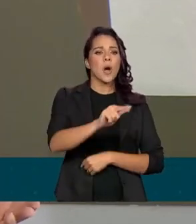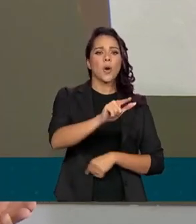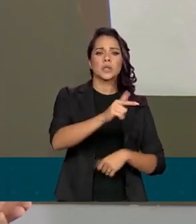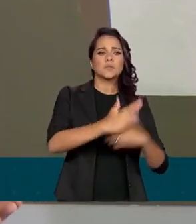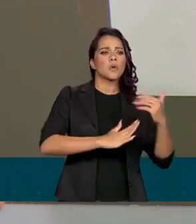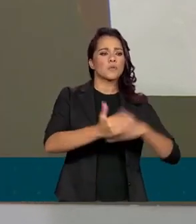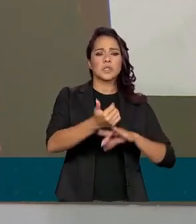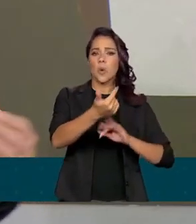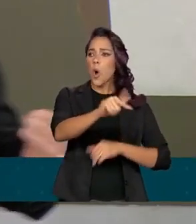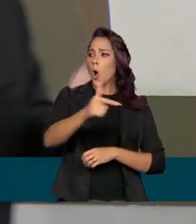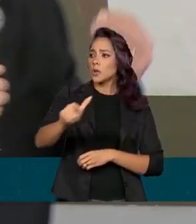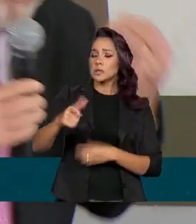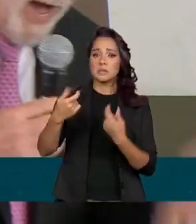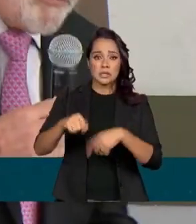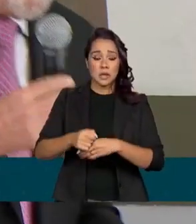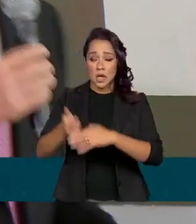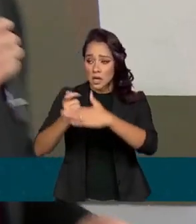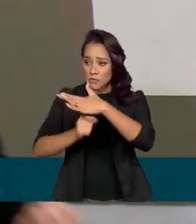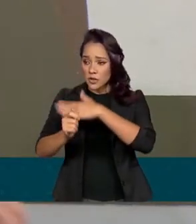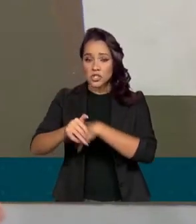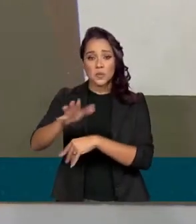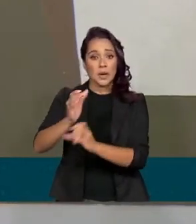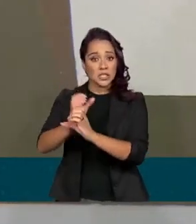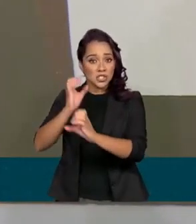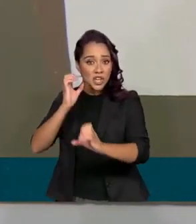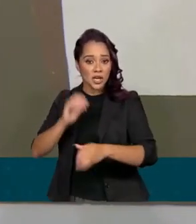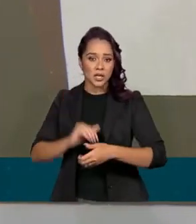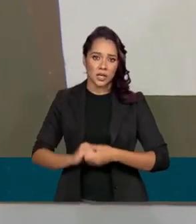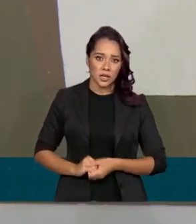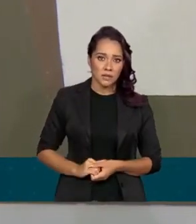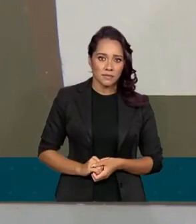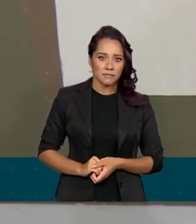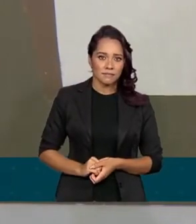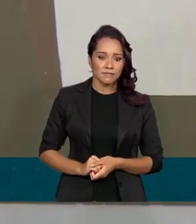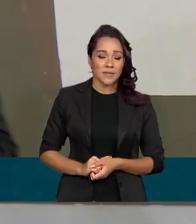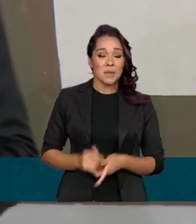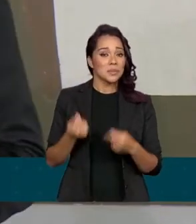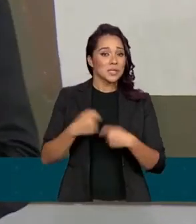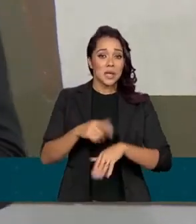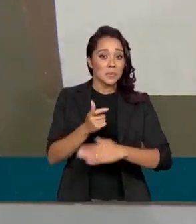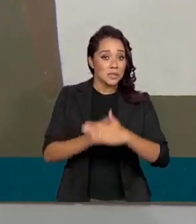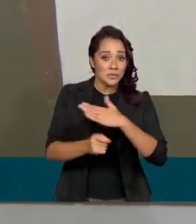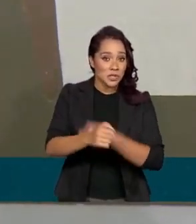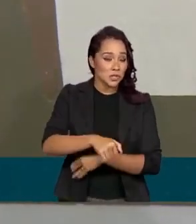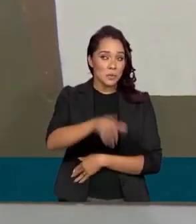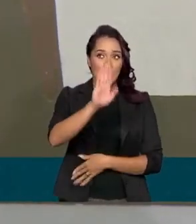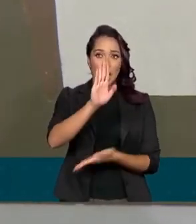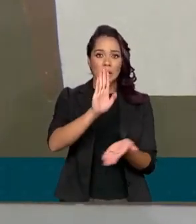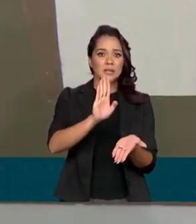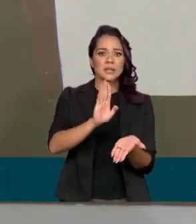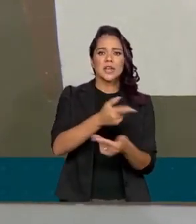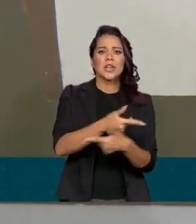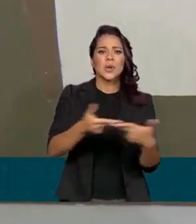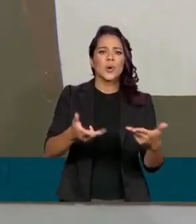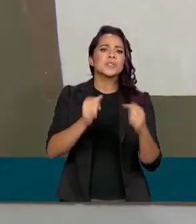pessoas. Nós precisamos investir mais em engenharia. Nós precisamos investir mais em coisas que possam trazer